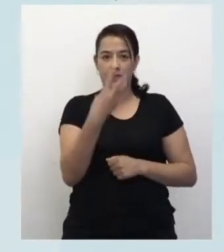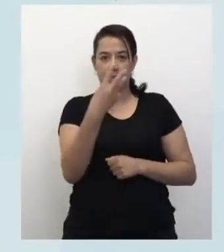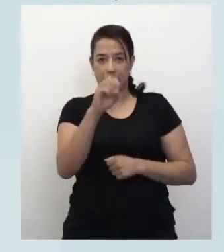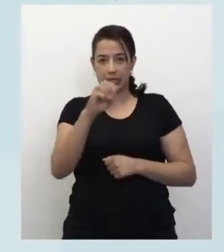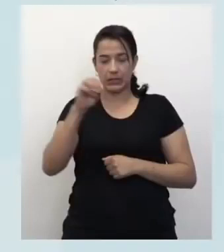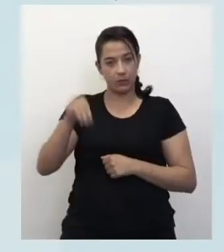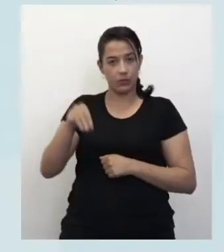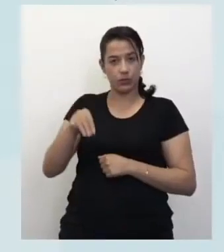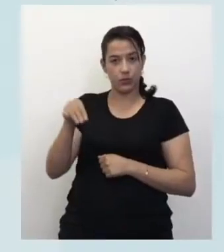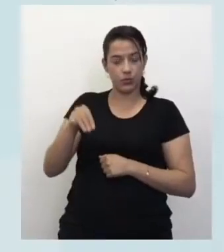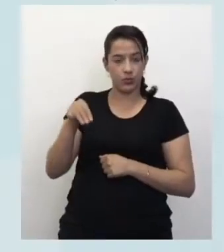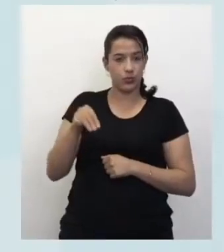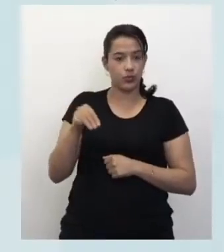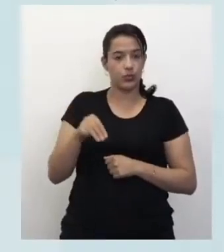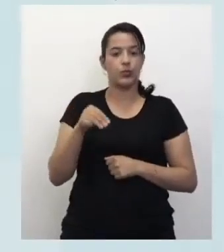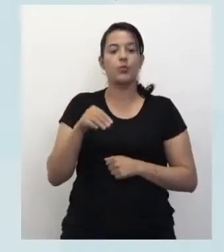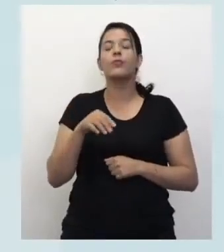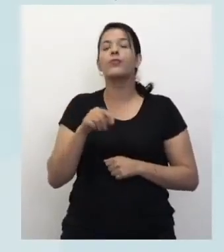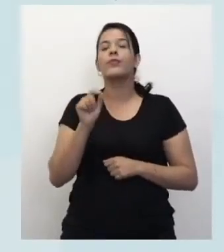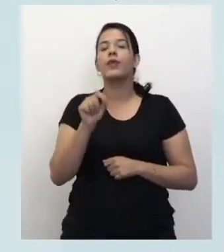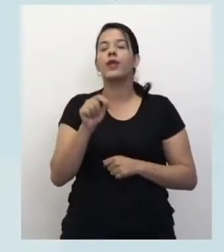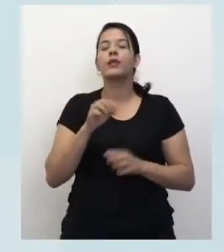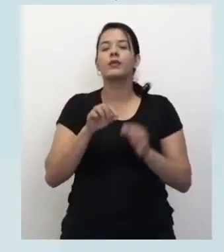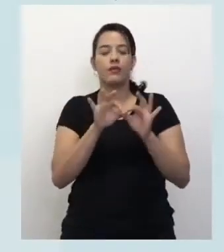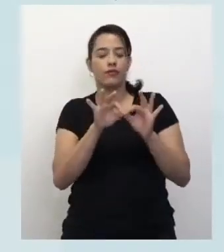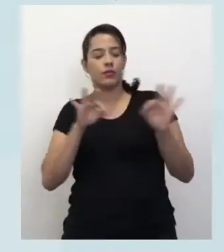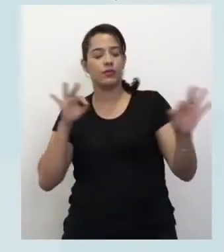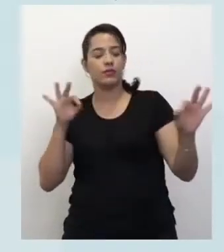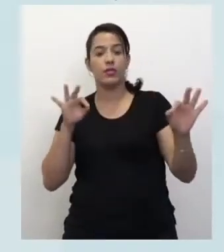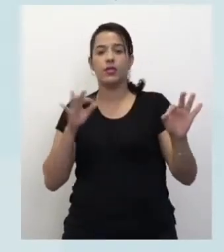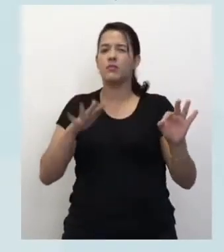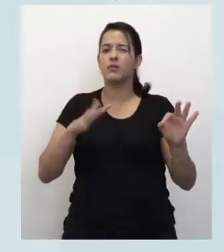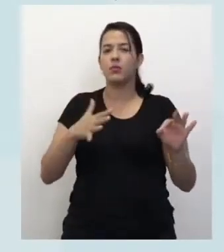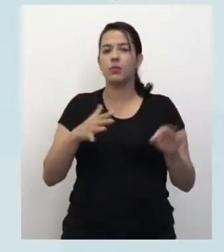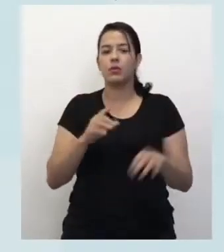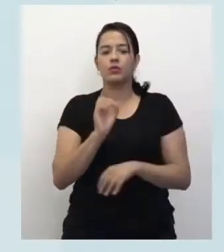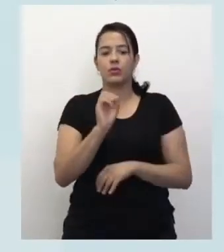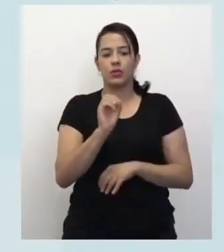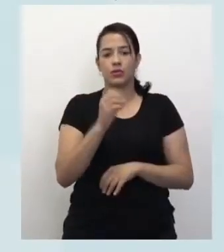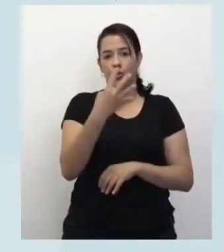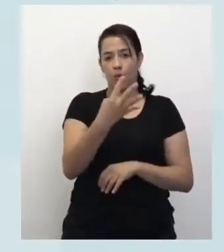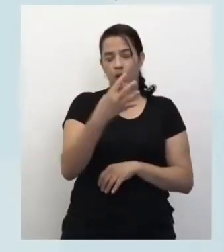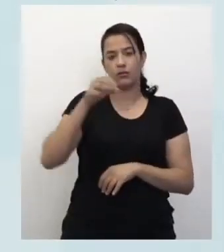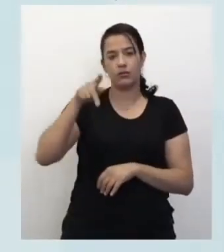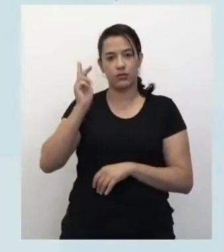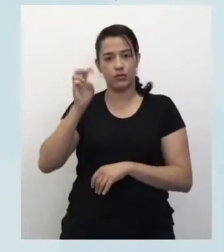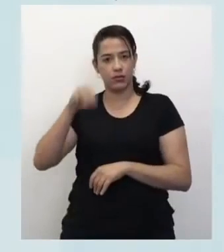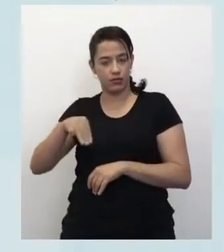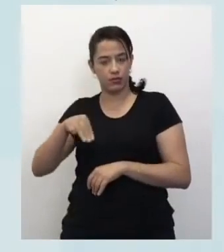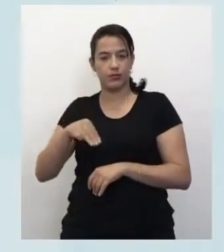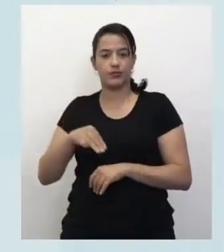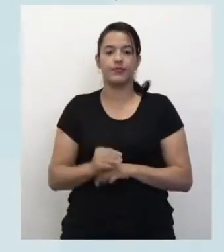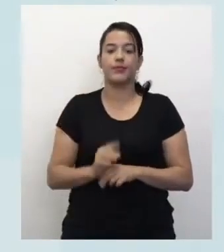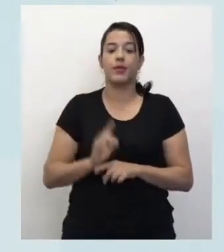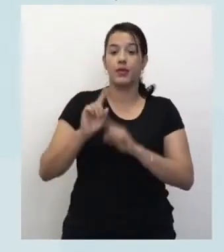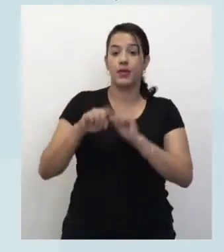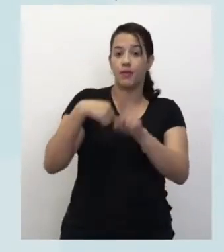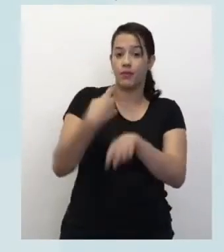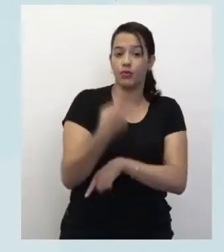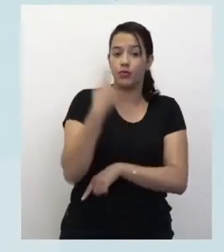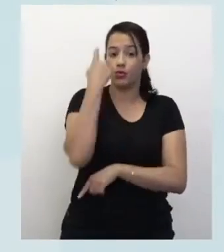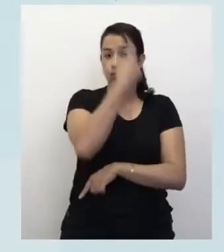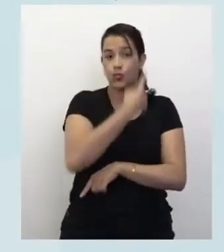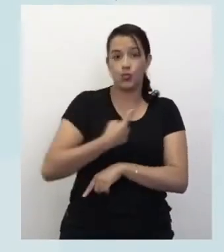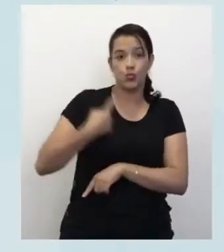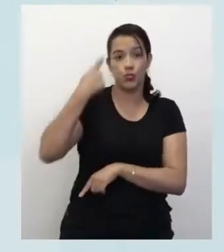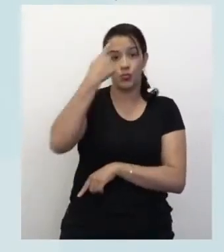ele houve um deslocamento aí de 4 quilômetros. Depois de 1 hora, perceba que